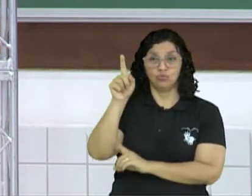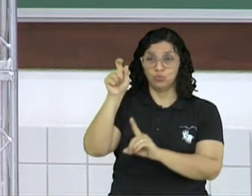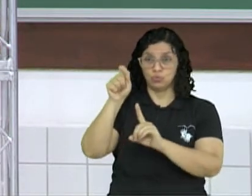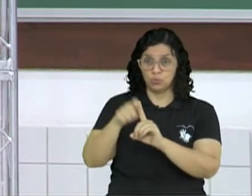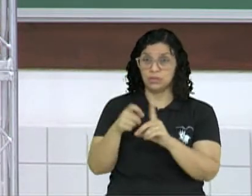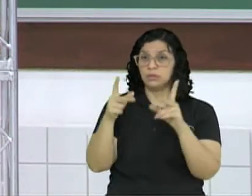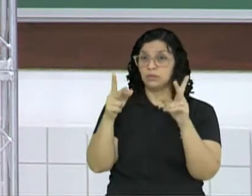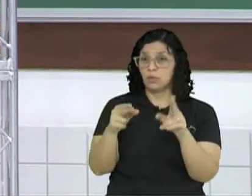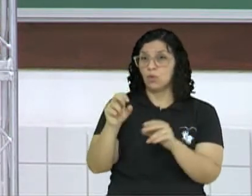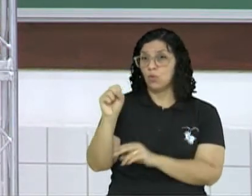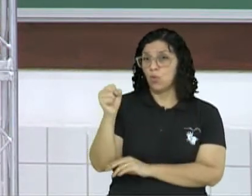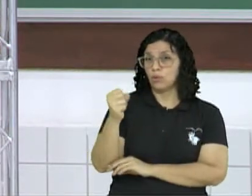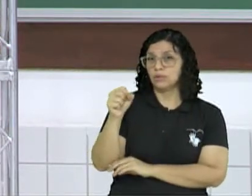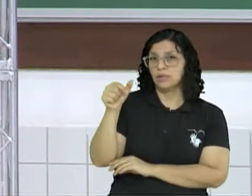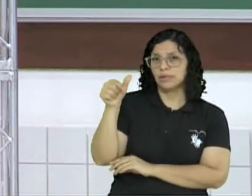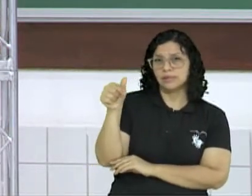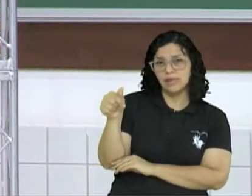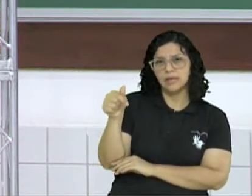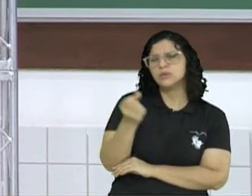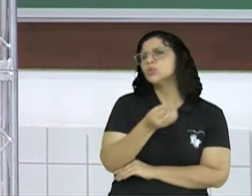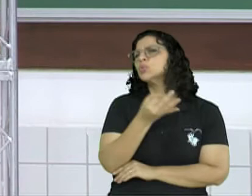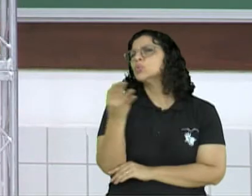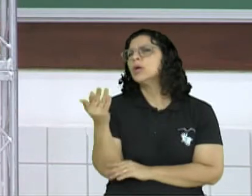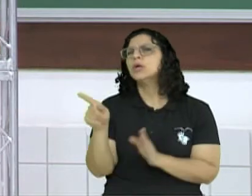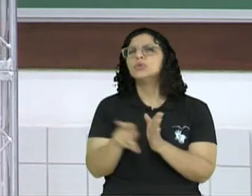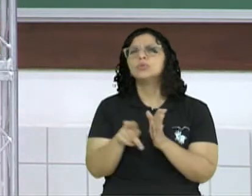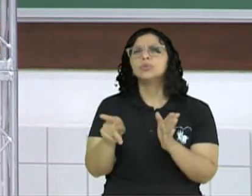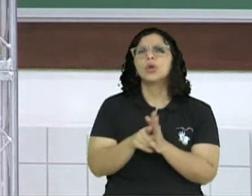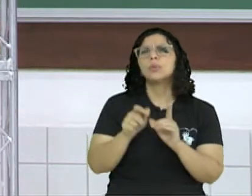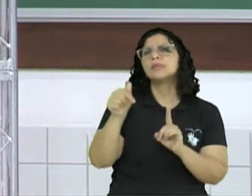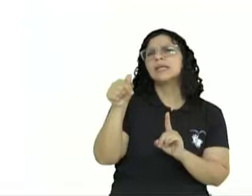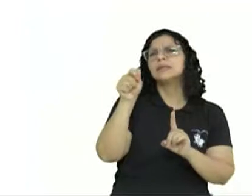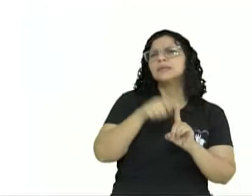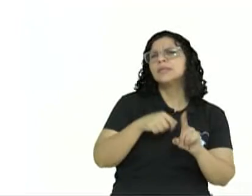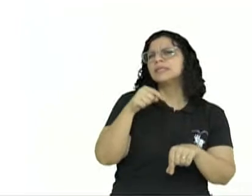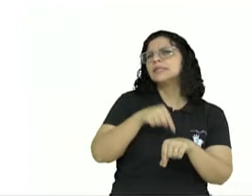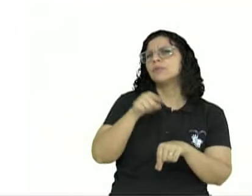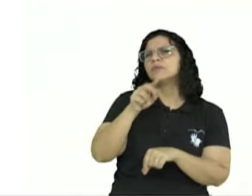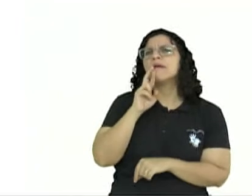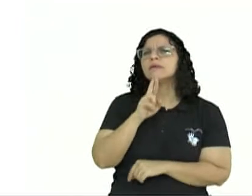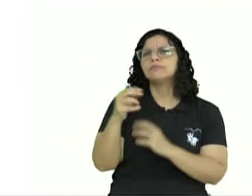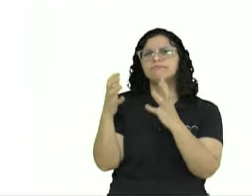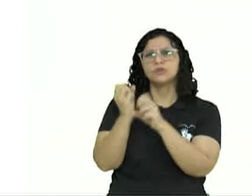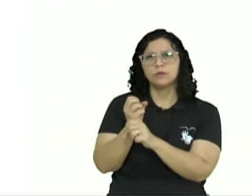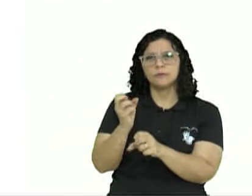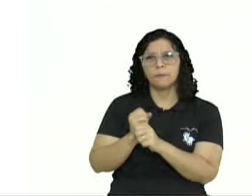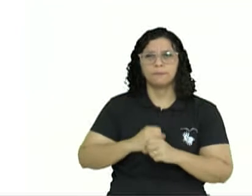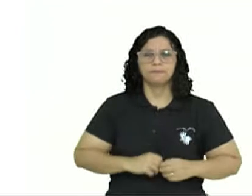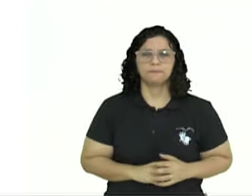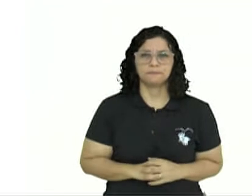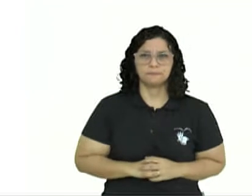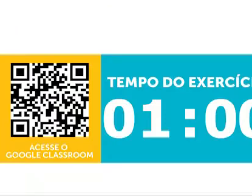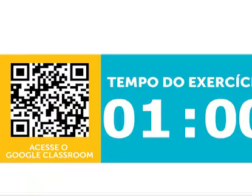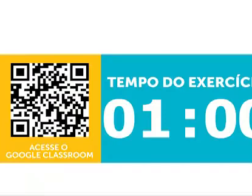equivale a R$ 87,00, quanto ficaria para 7 meses? Tempo para vocês efetuarem o cálculo.